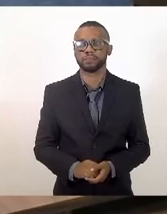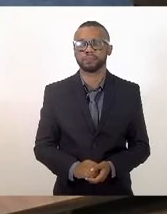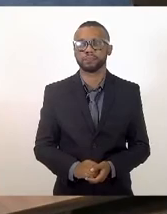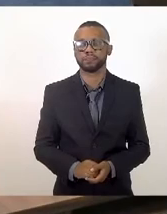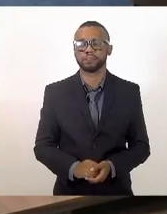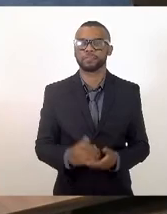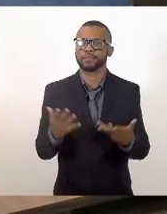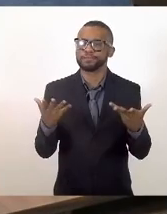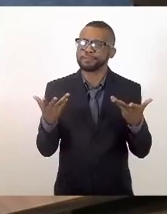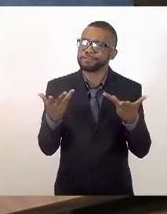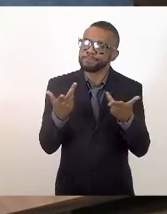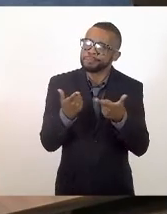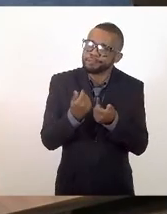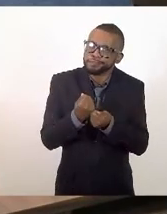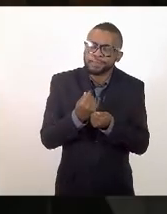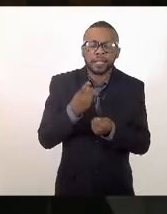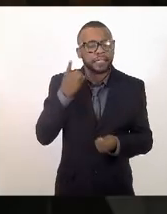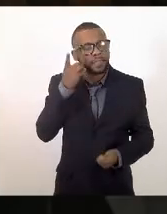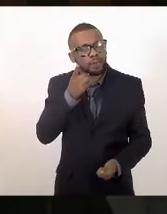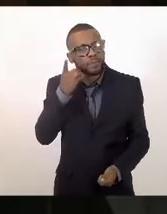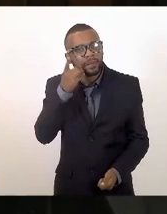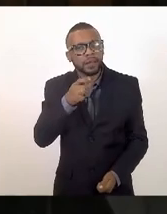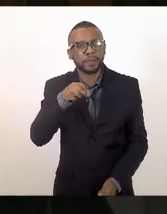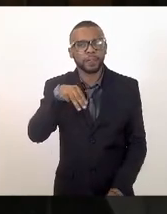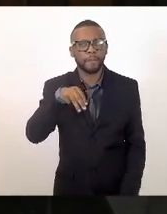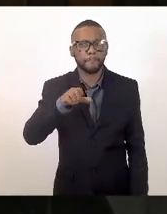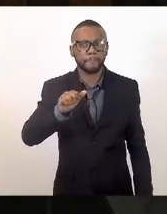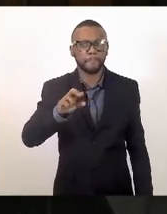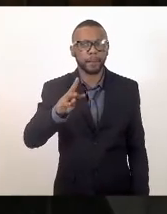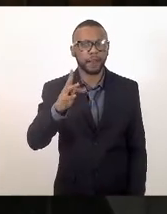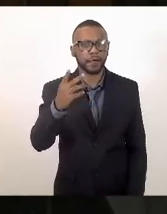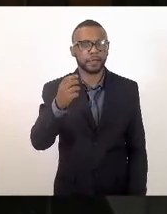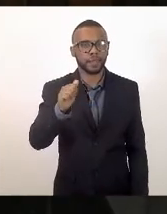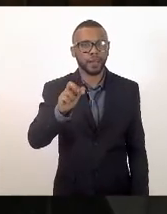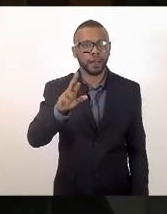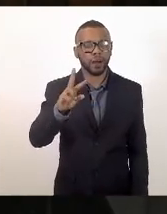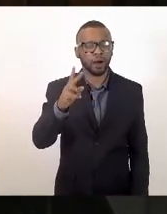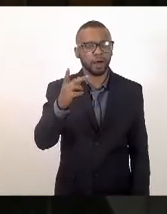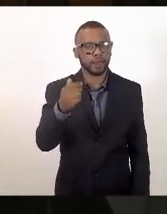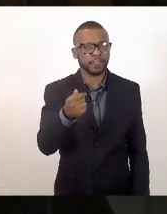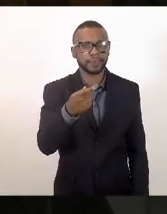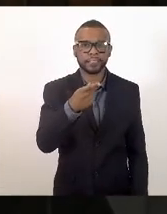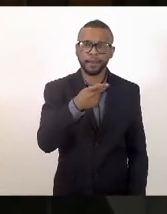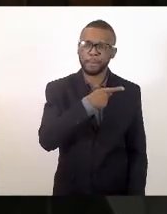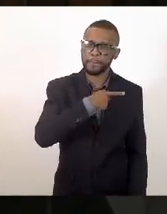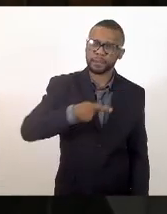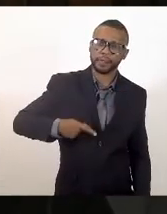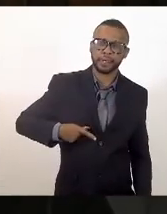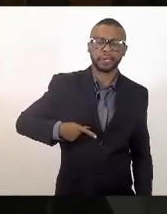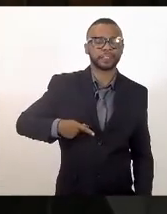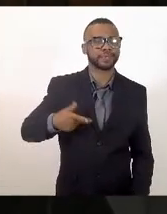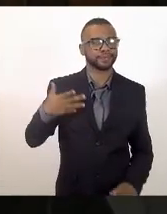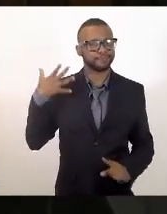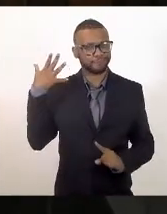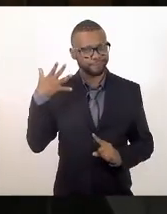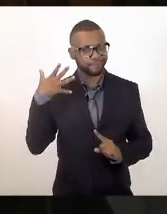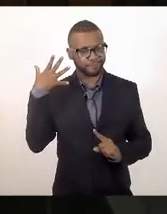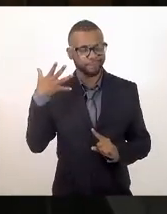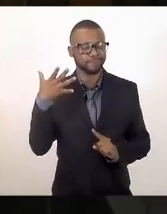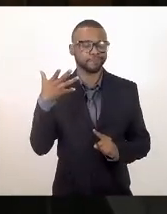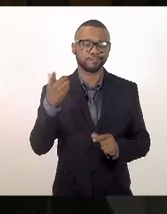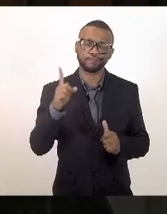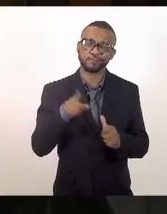Excelentíssima deputada Marta Rocha, presidente da sessão. Em primeiro lugar, agradecer a Vossa Excelência